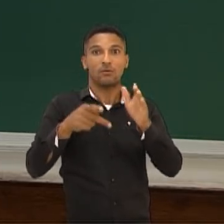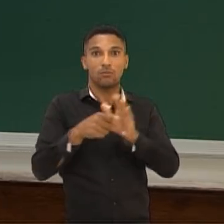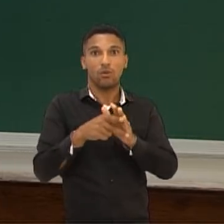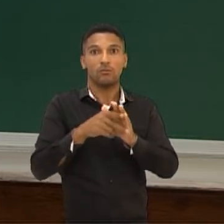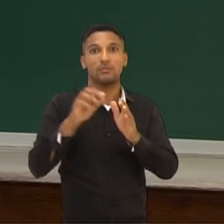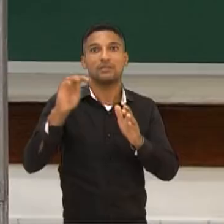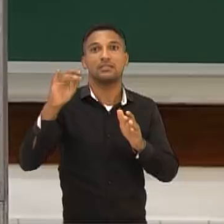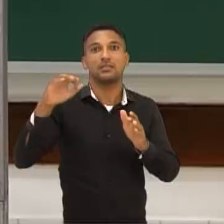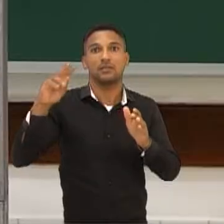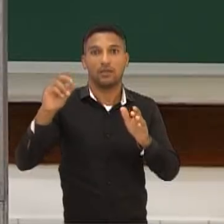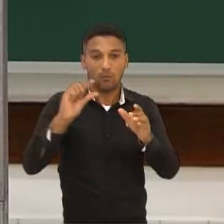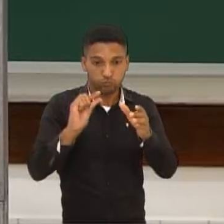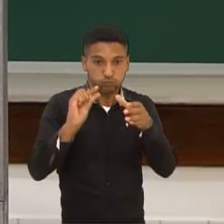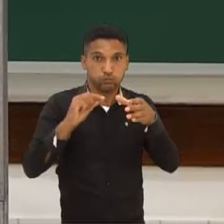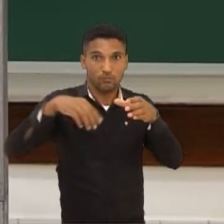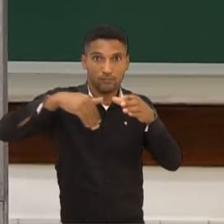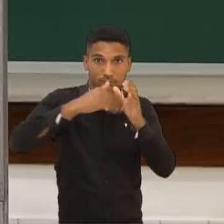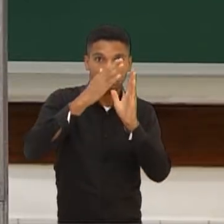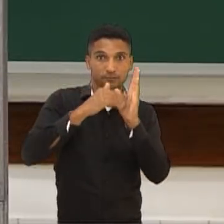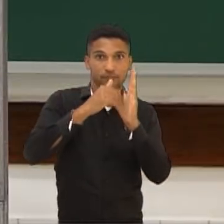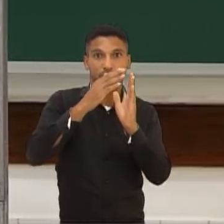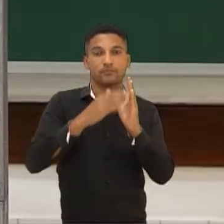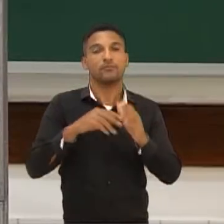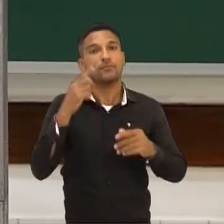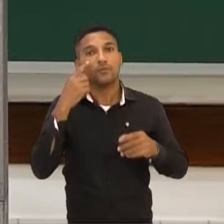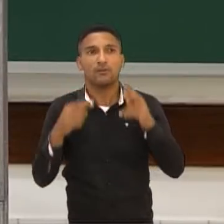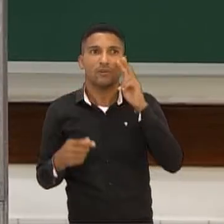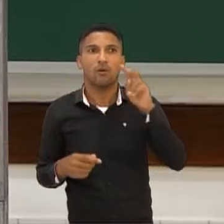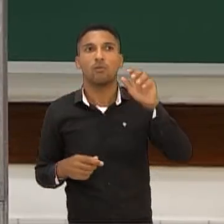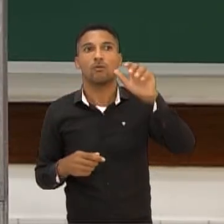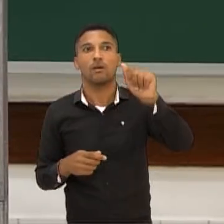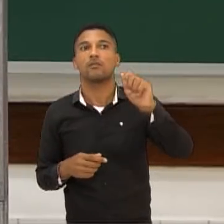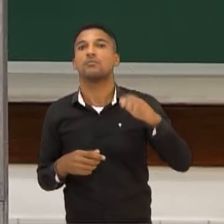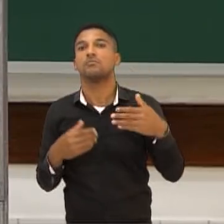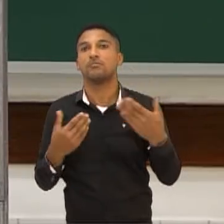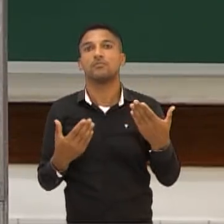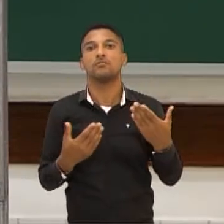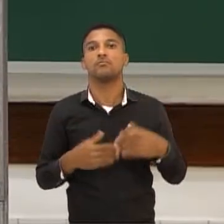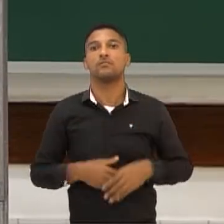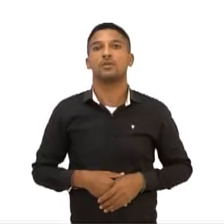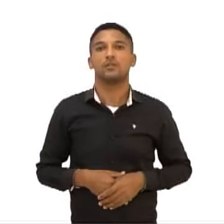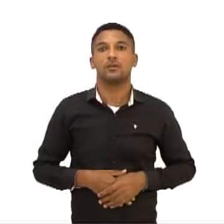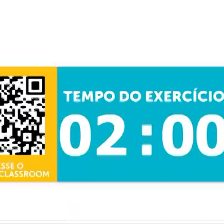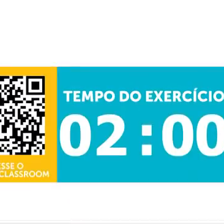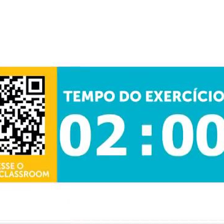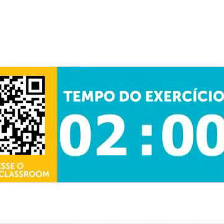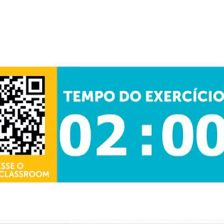certa é essa? Para a gente continuar contando o que formam, né, as tintas, tá bom?